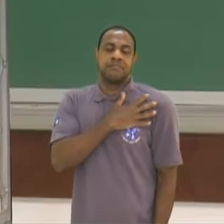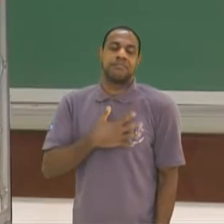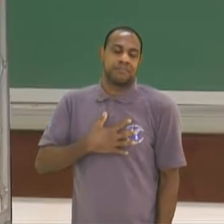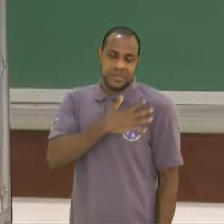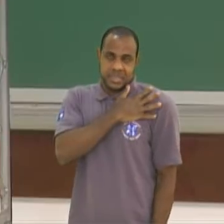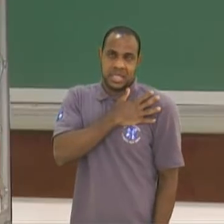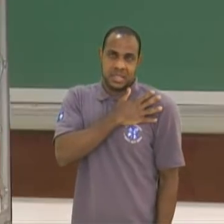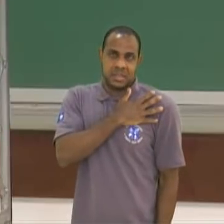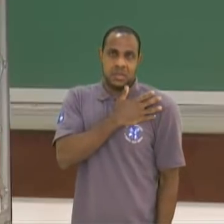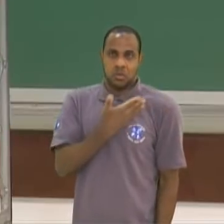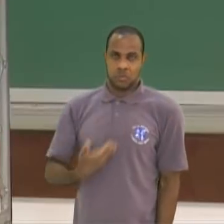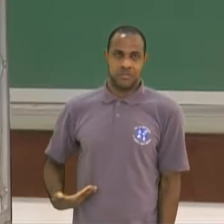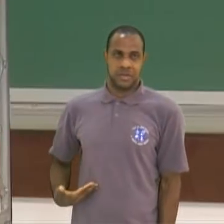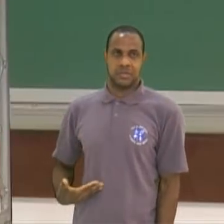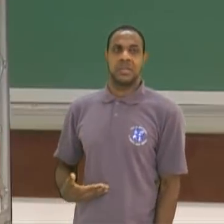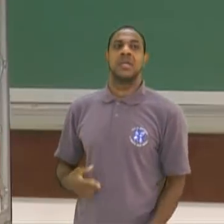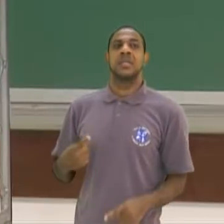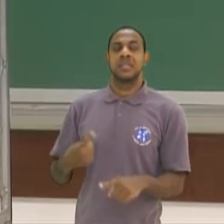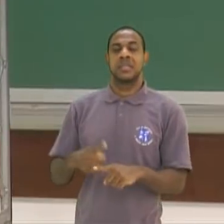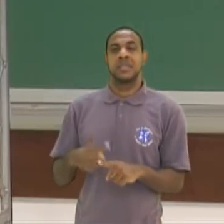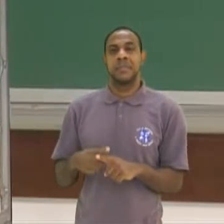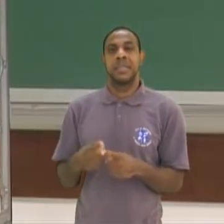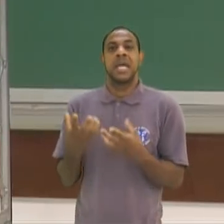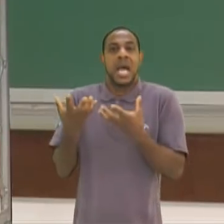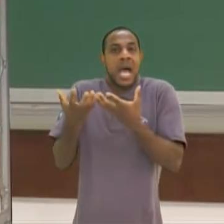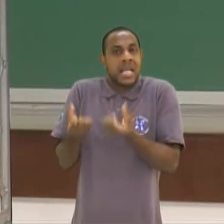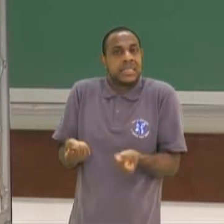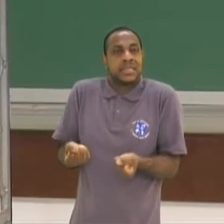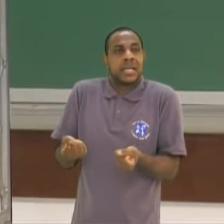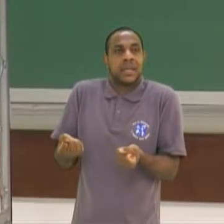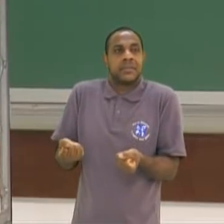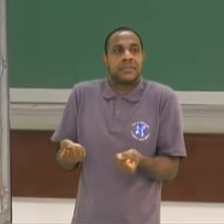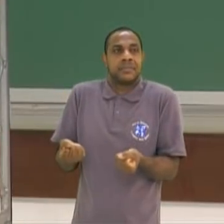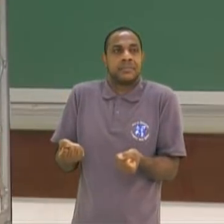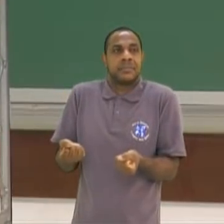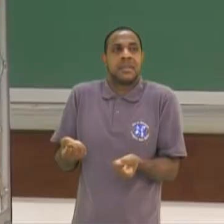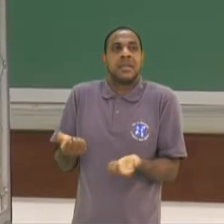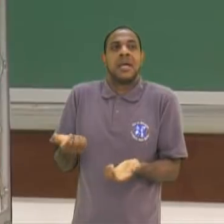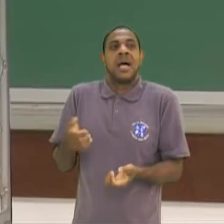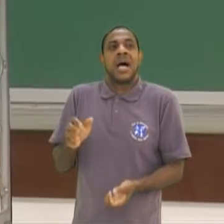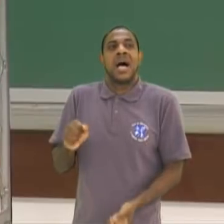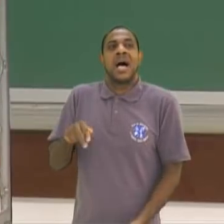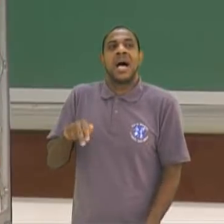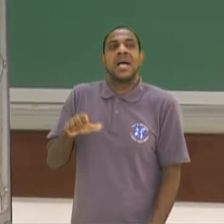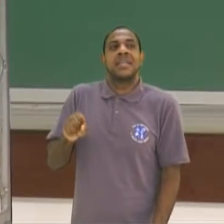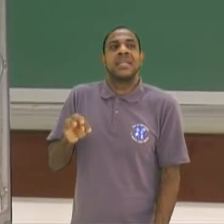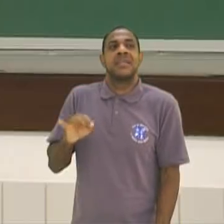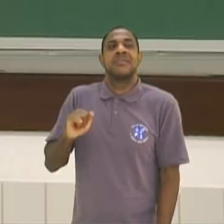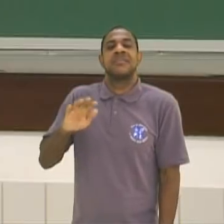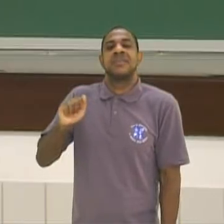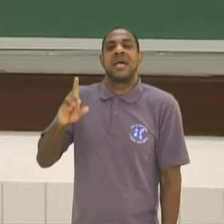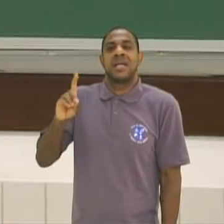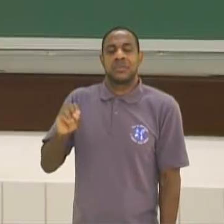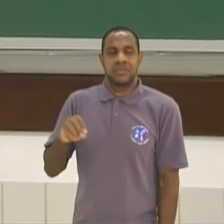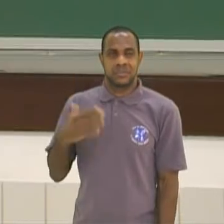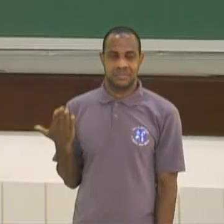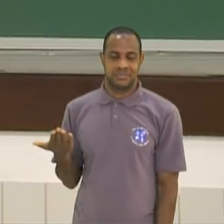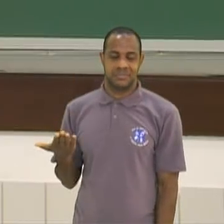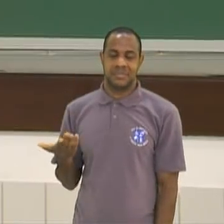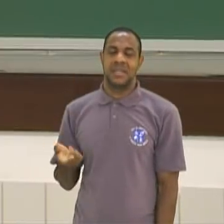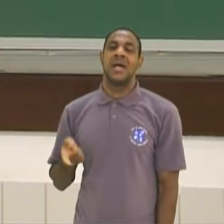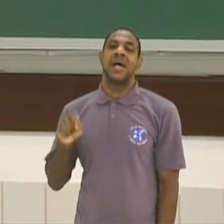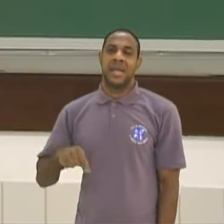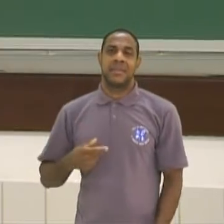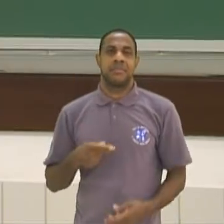anistia. Esse é um dos pontos, então. Eles também foram anistiados. Isso é uma das